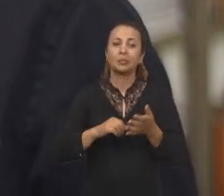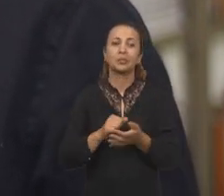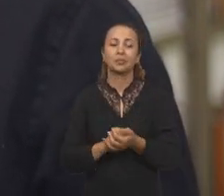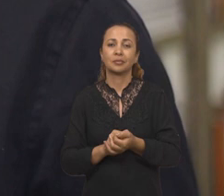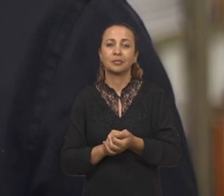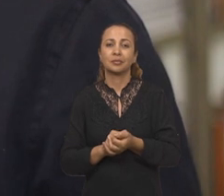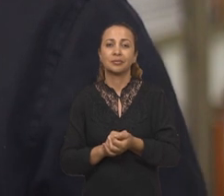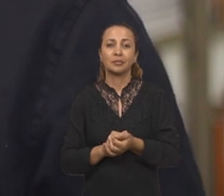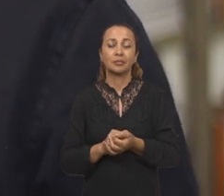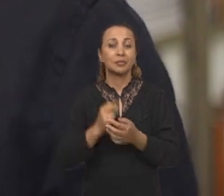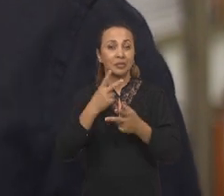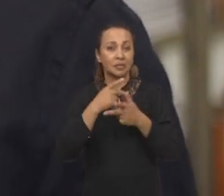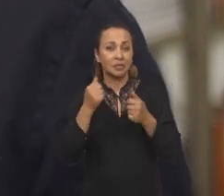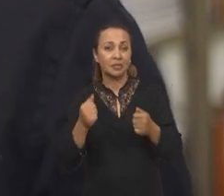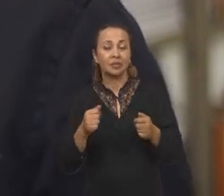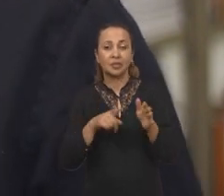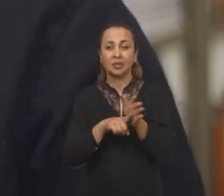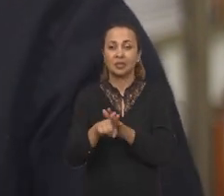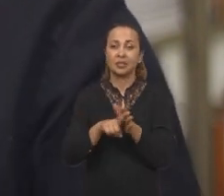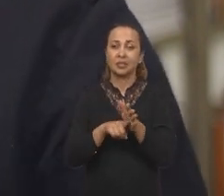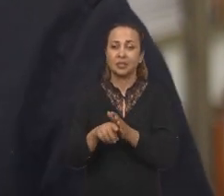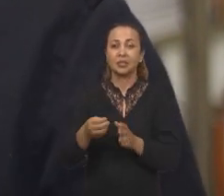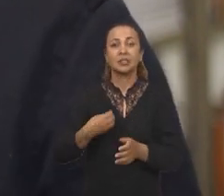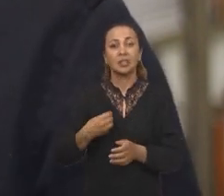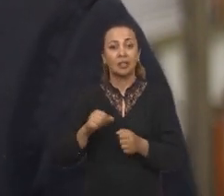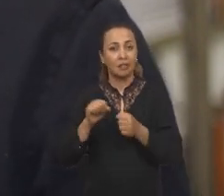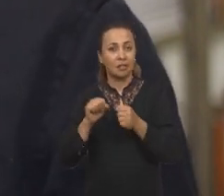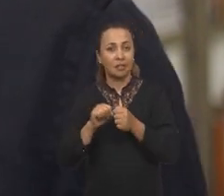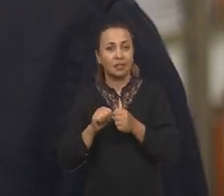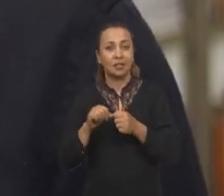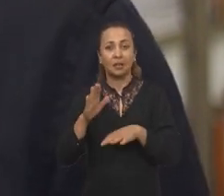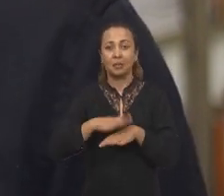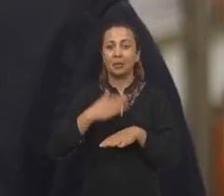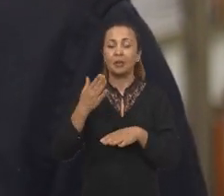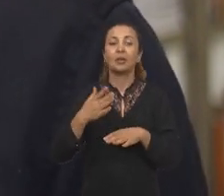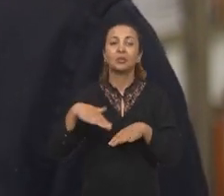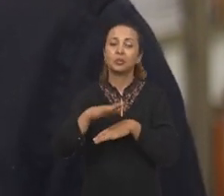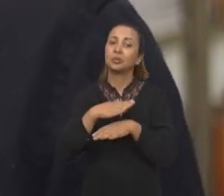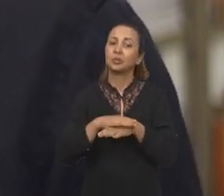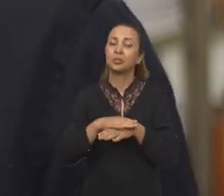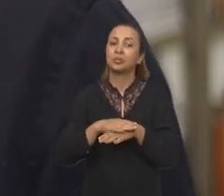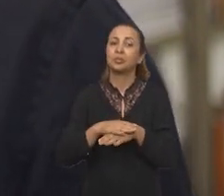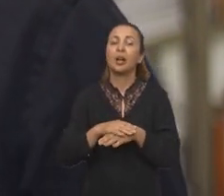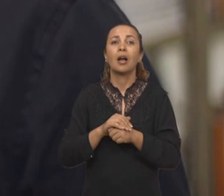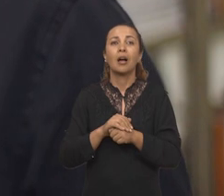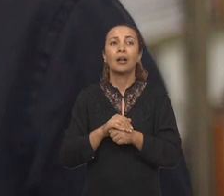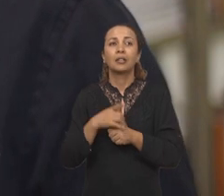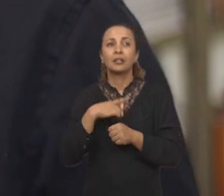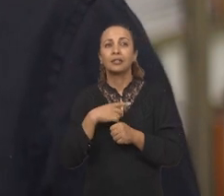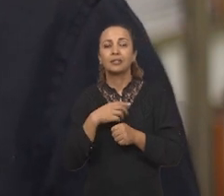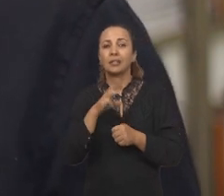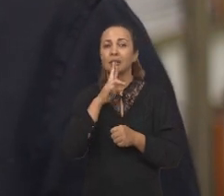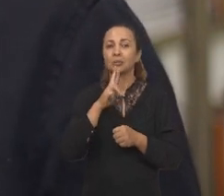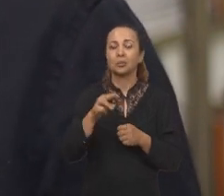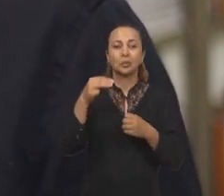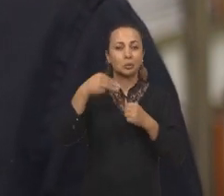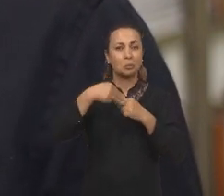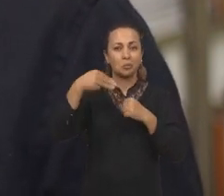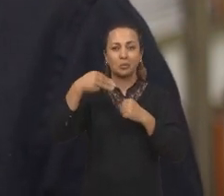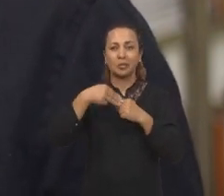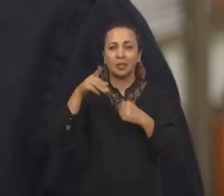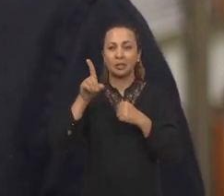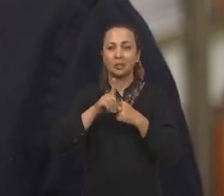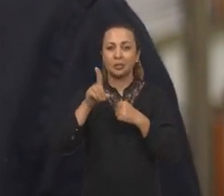né E aí várias pesquisas estão sendo feitas dentro dessa pesquisa maior sobre a própria já deu resultados de Mestrado